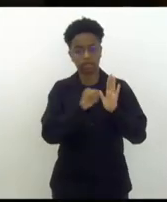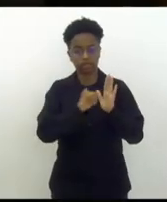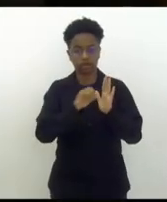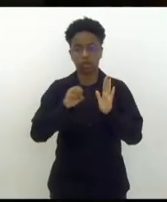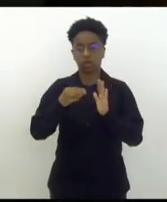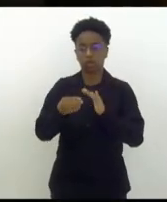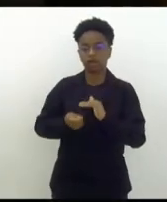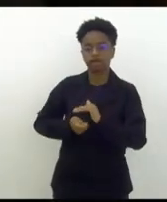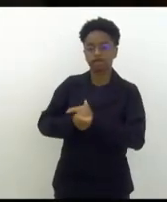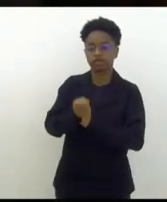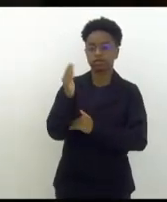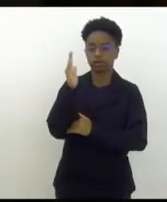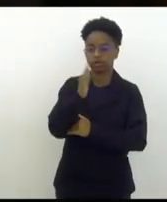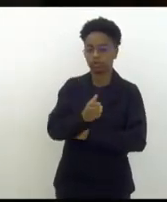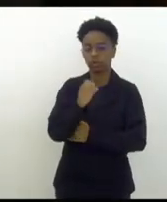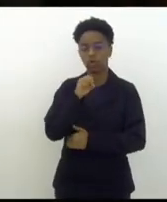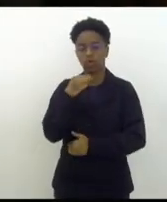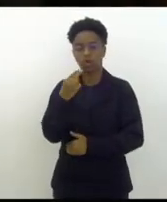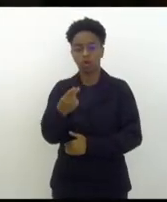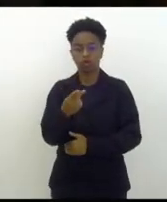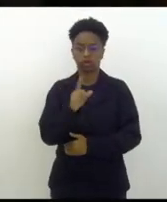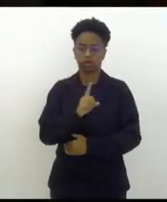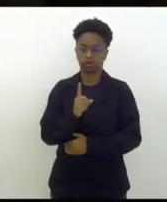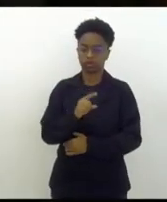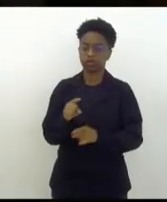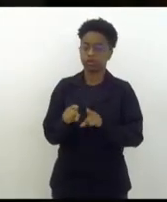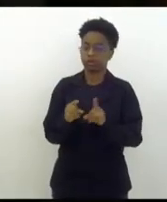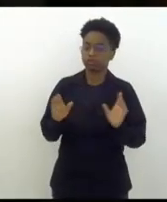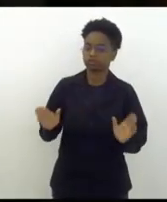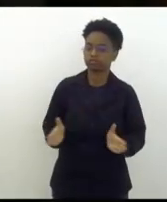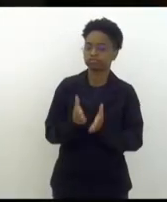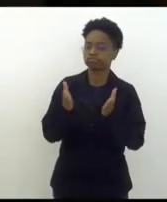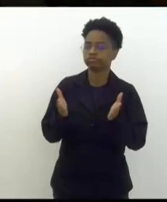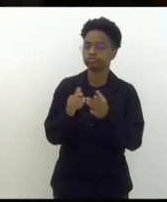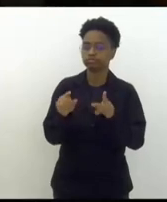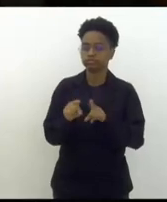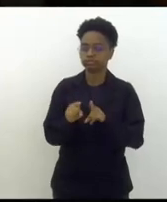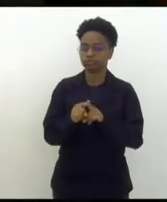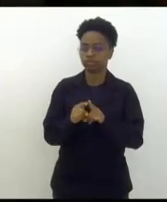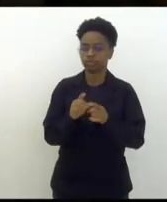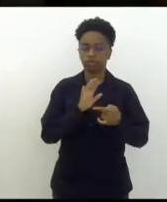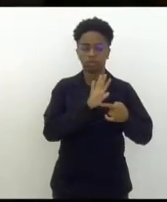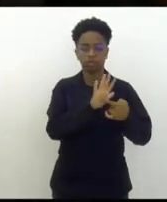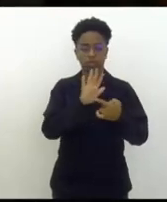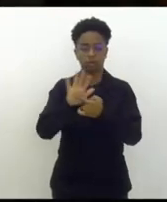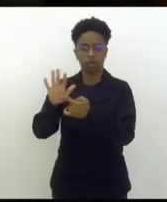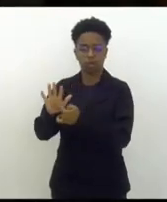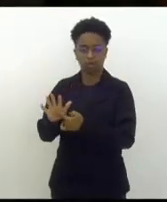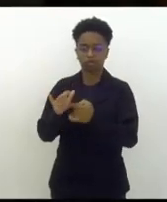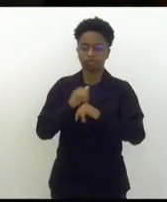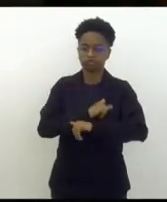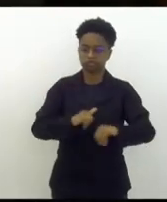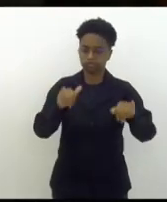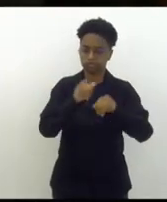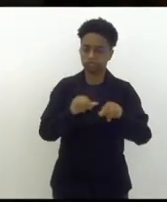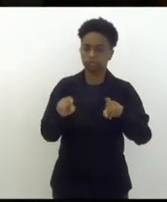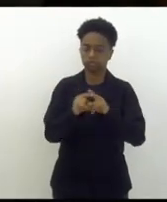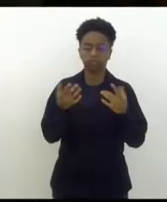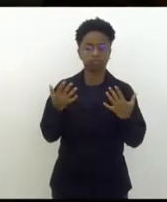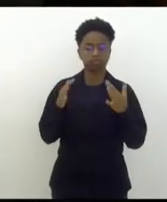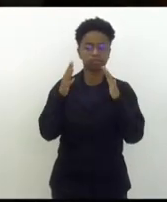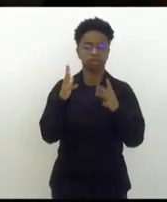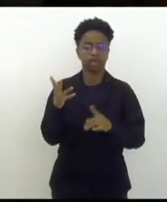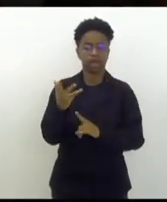de investimento direto ou indireto de promoção inclusive de exibição ação e celebração de arte